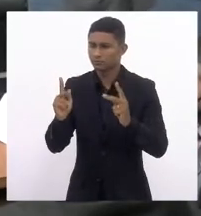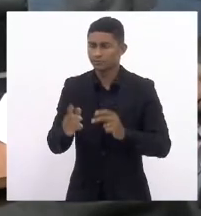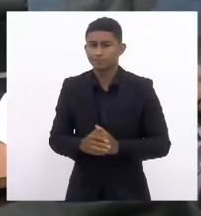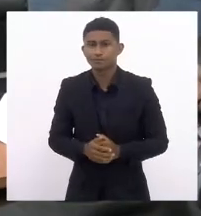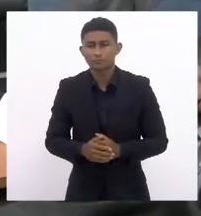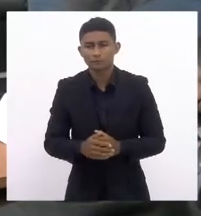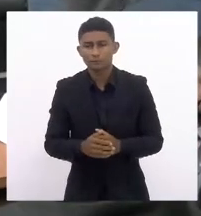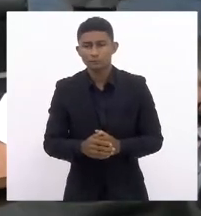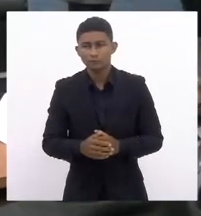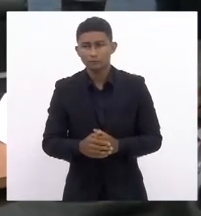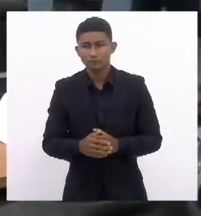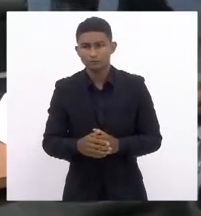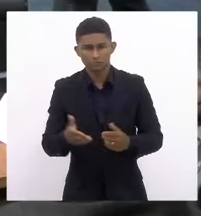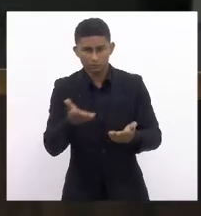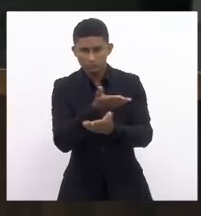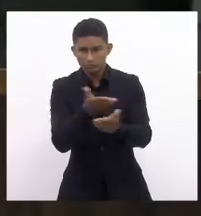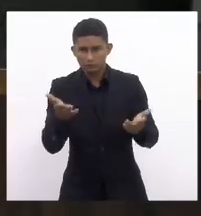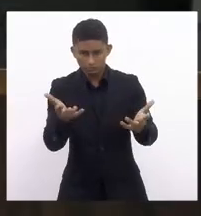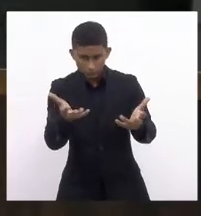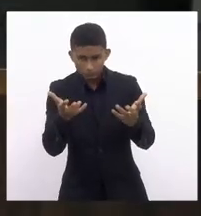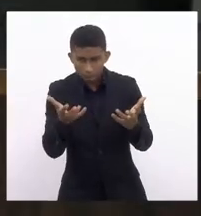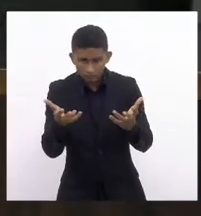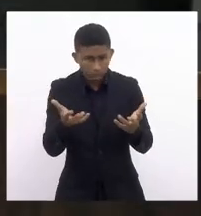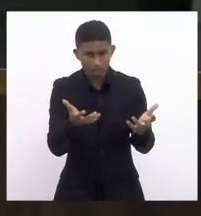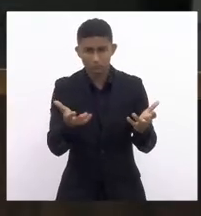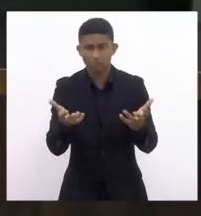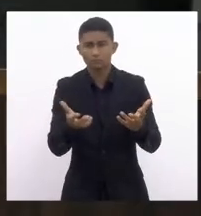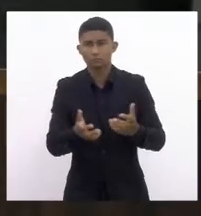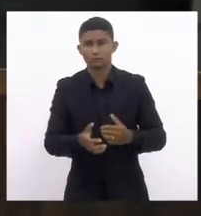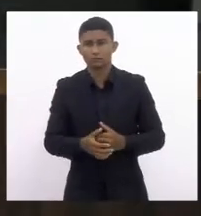coautoria. Quem deseja coautoria?